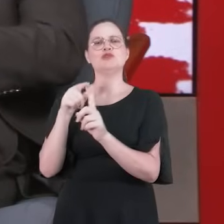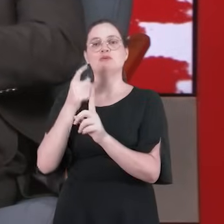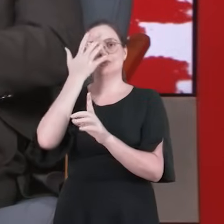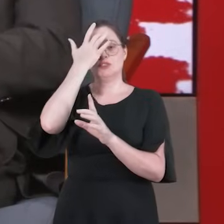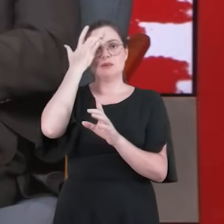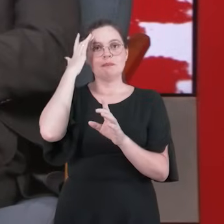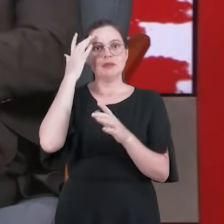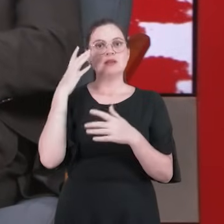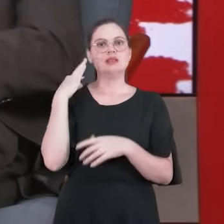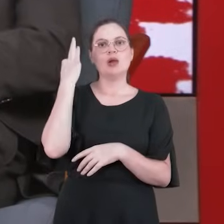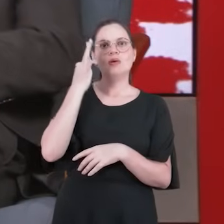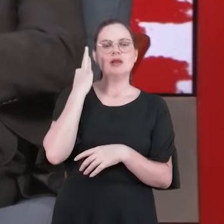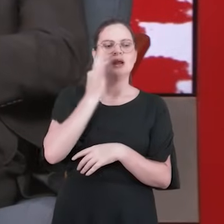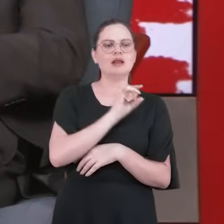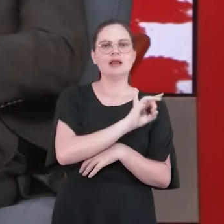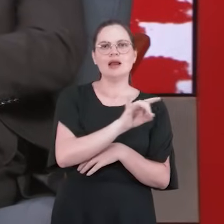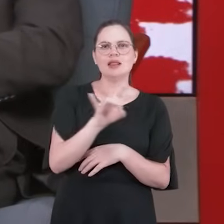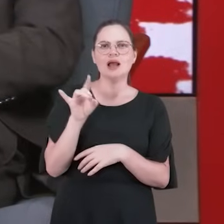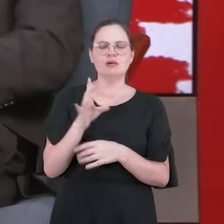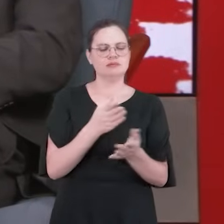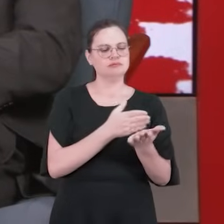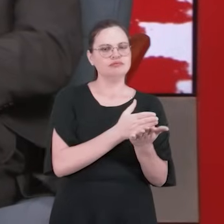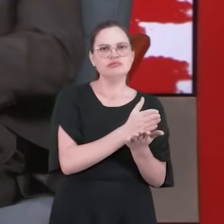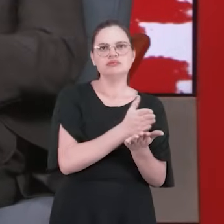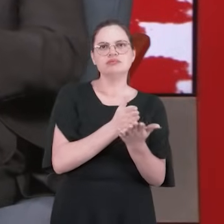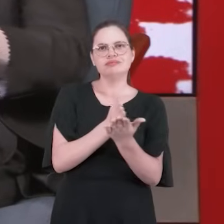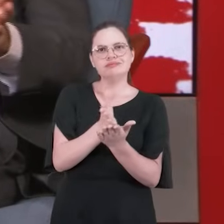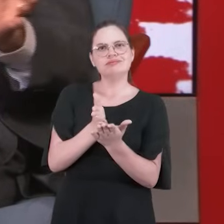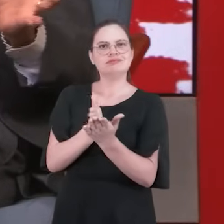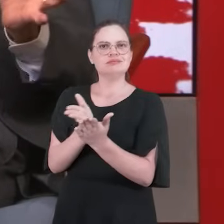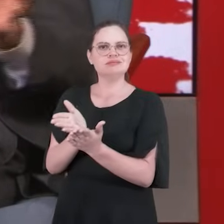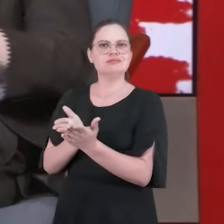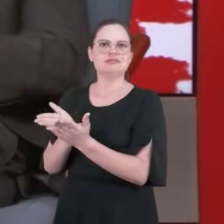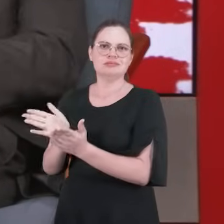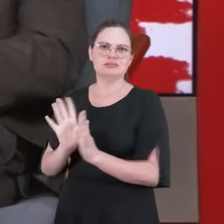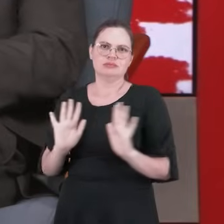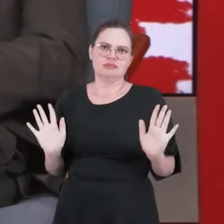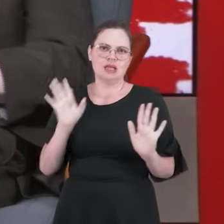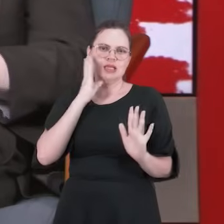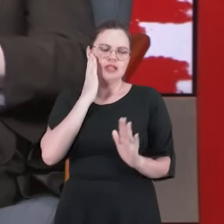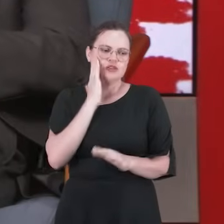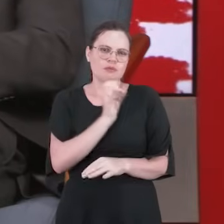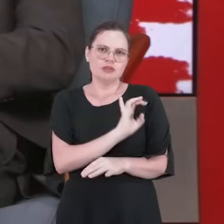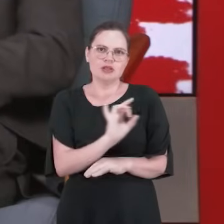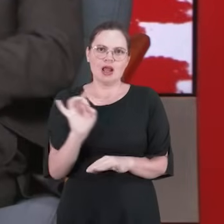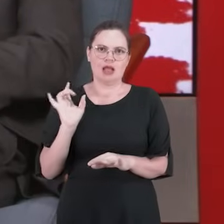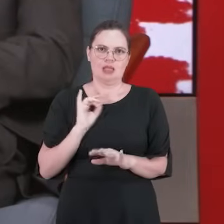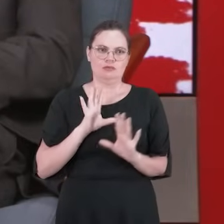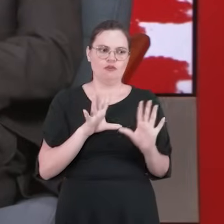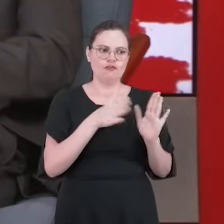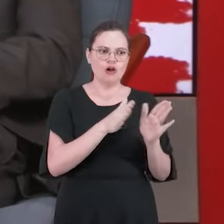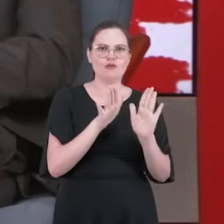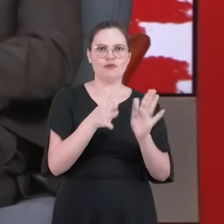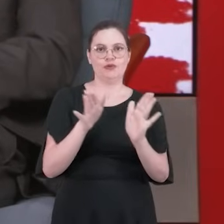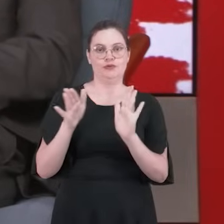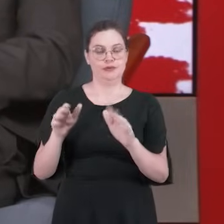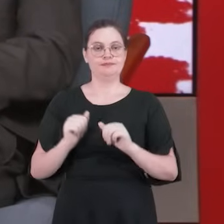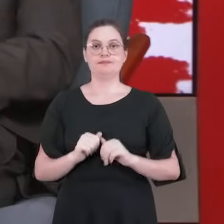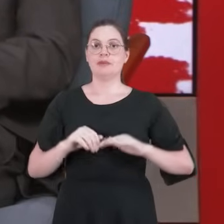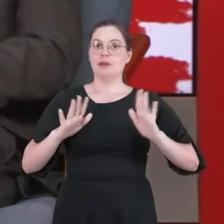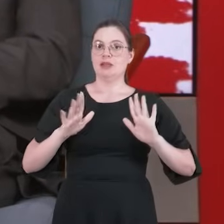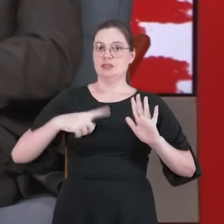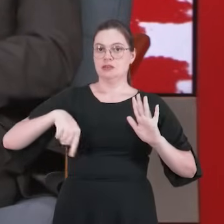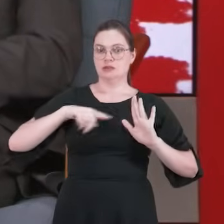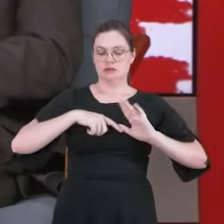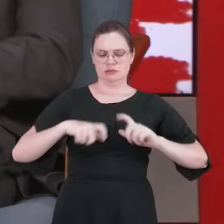essa linha de pessoas de entendimento. E algumas pessoas começaram a vir para o